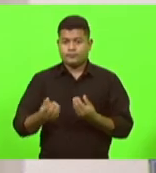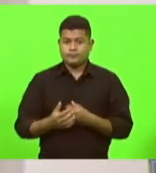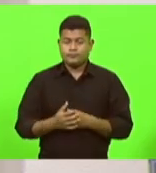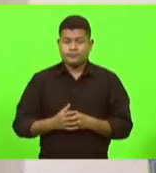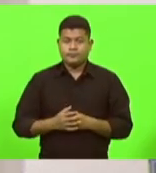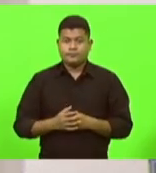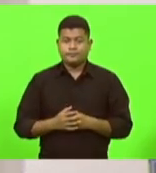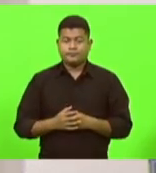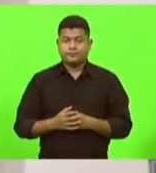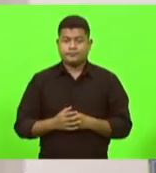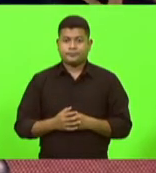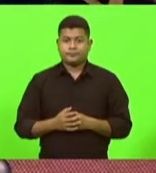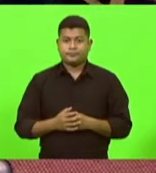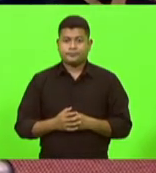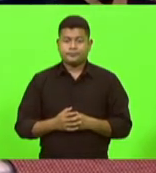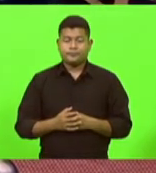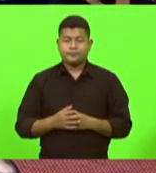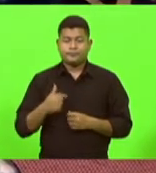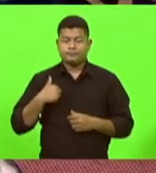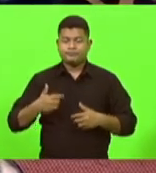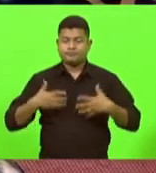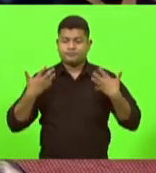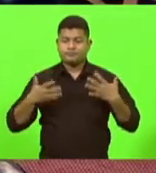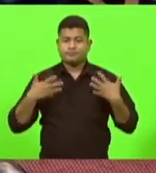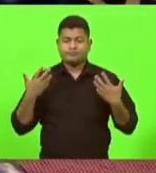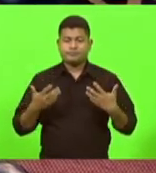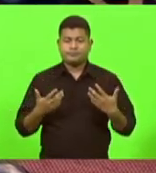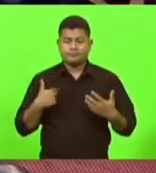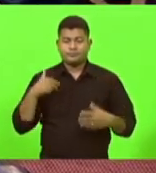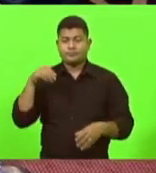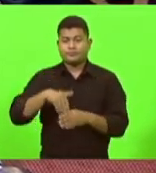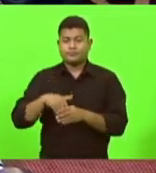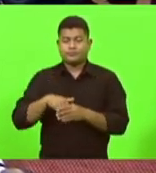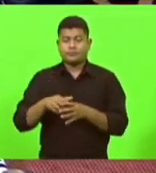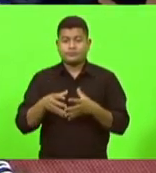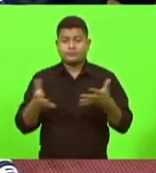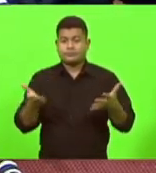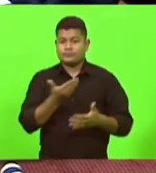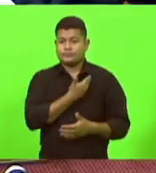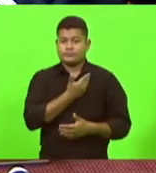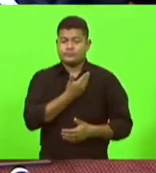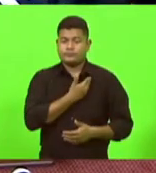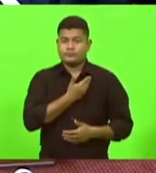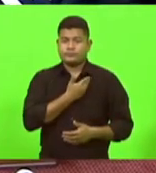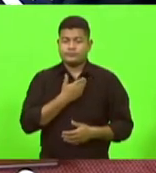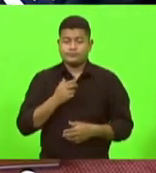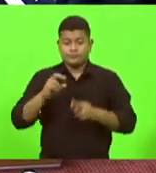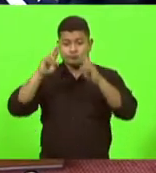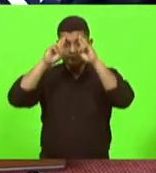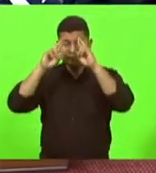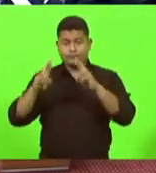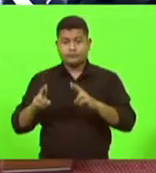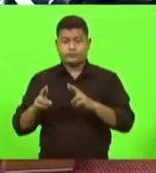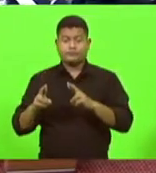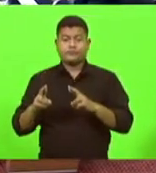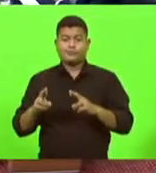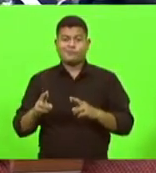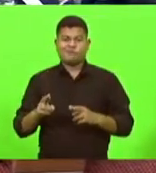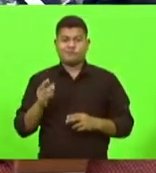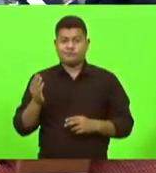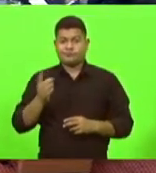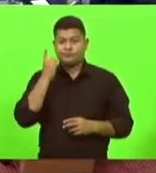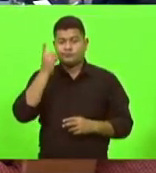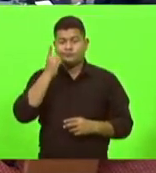Com muita alegria, voto nesse grande amigo, um homem público de respeito, deputado